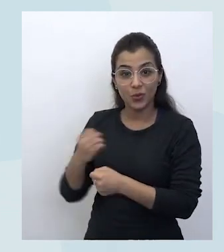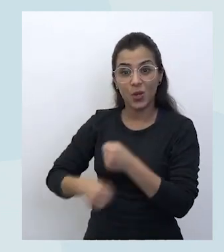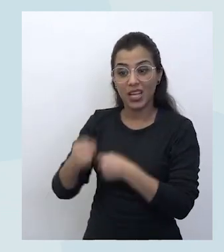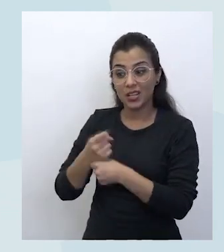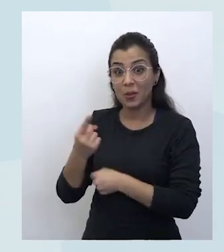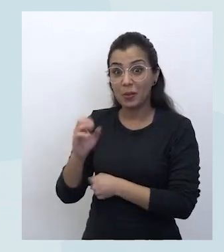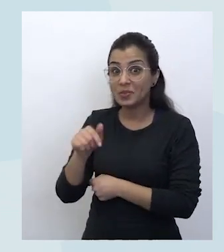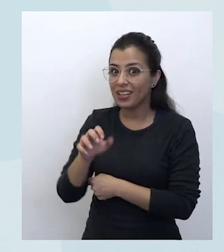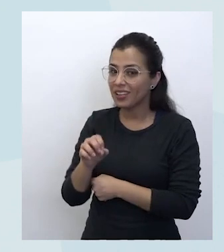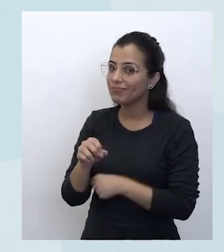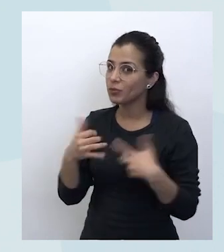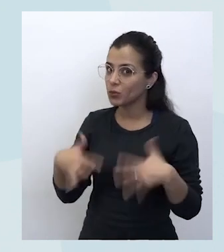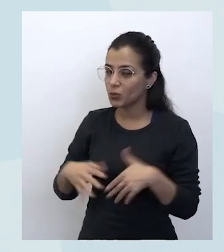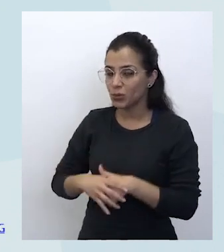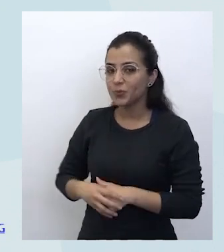Média.